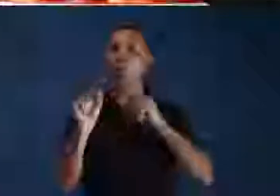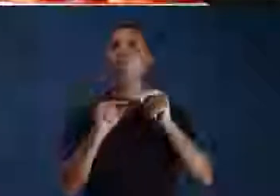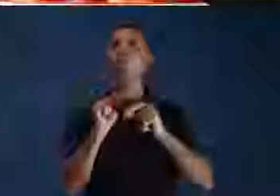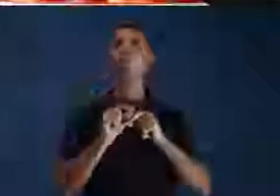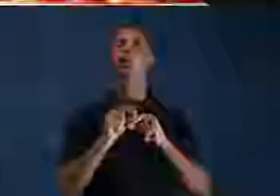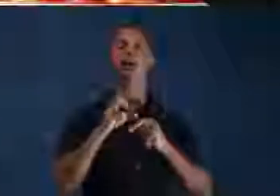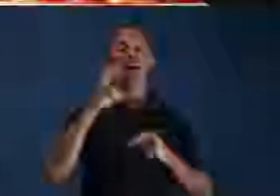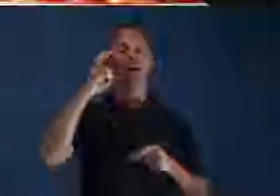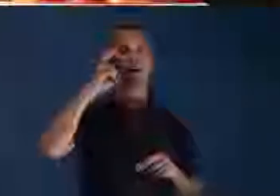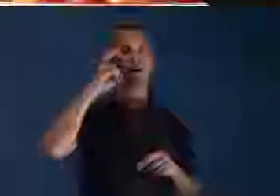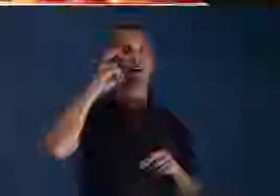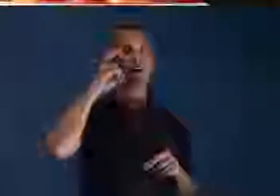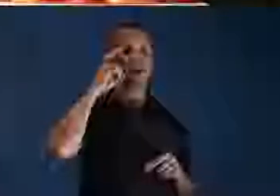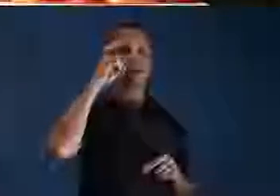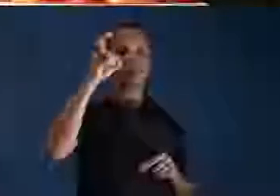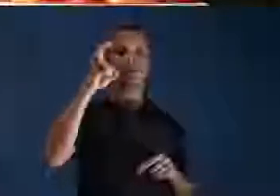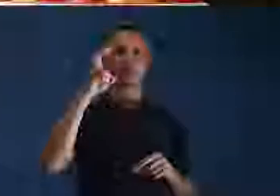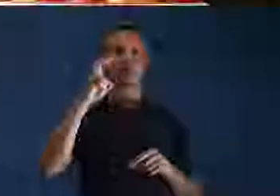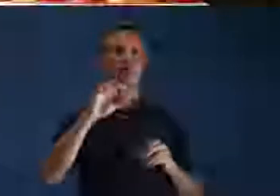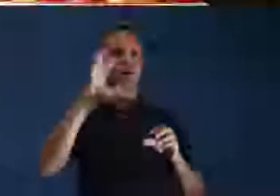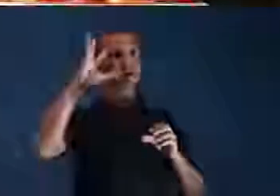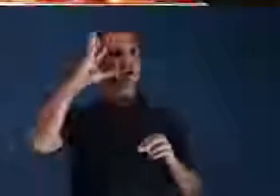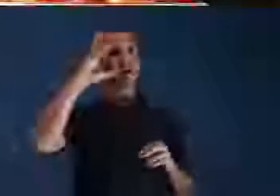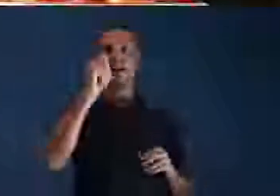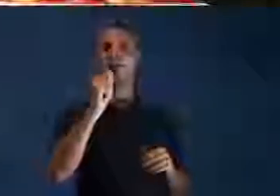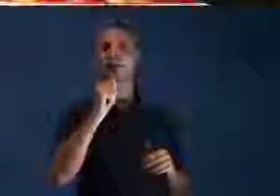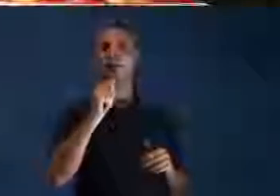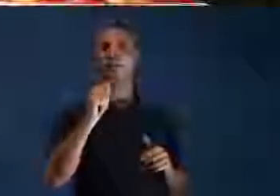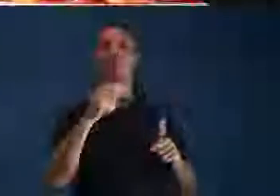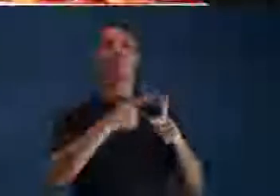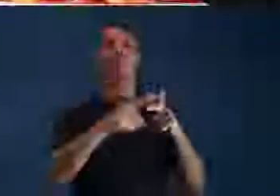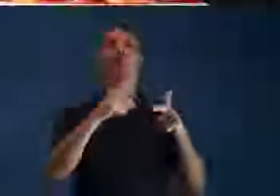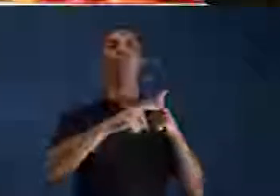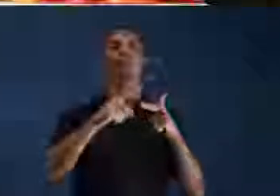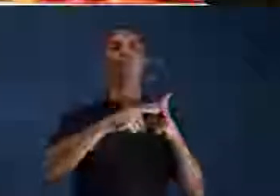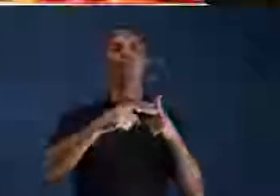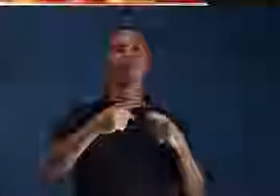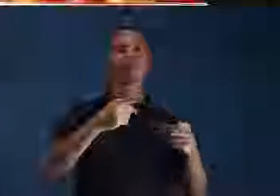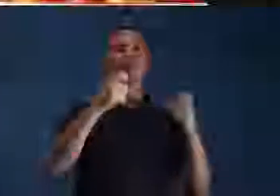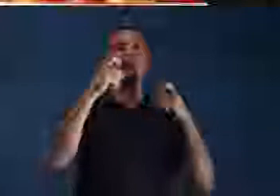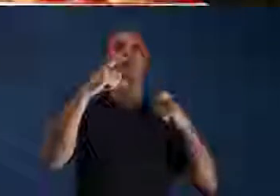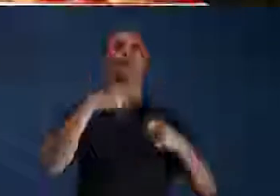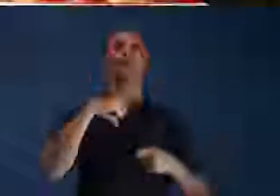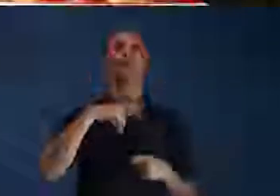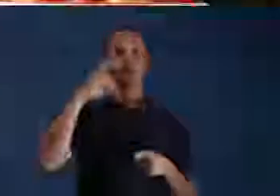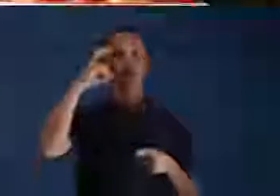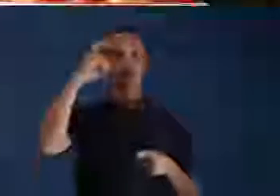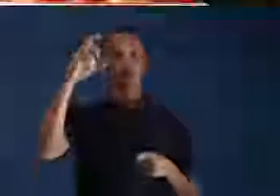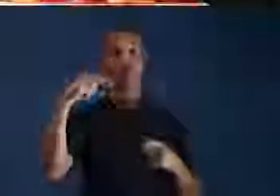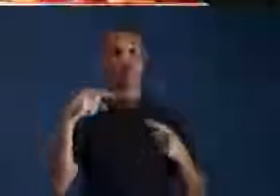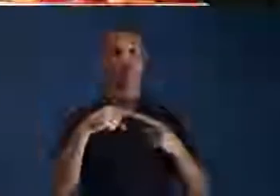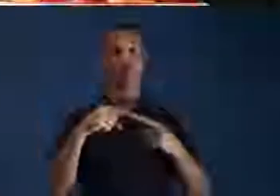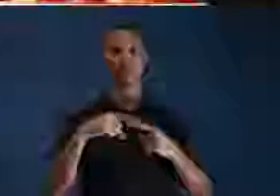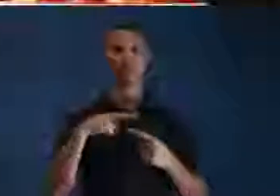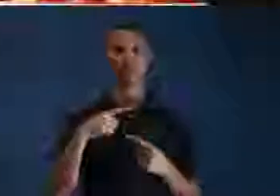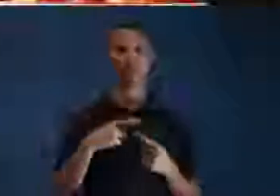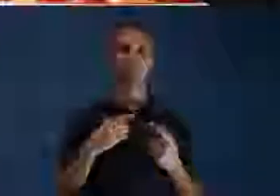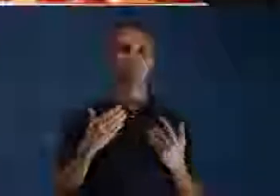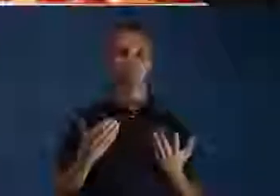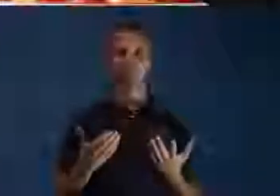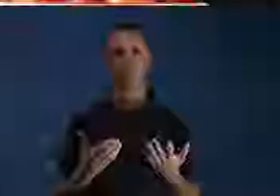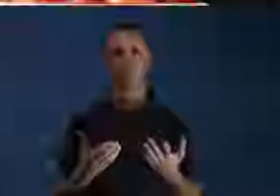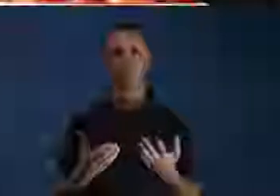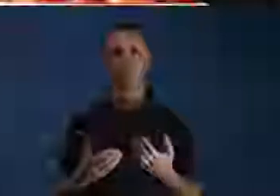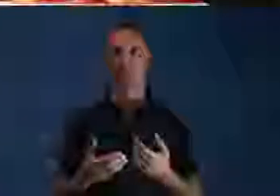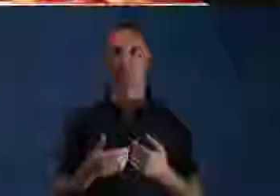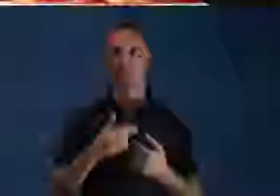a inteligência do detetive de resolver os crimes a partir de sua inteligência, né? Conan Doyle disse